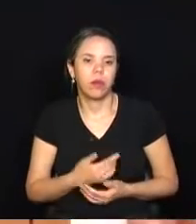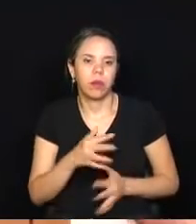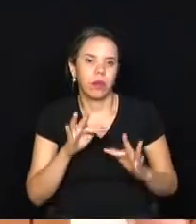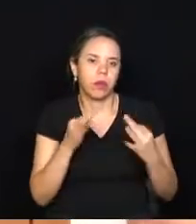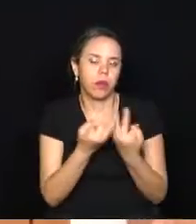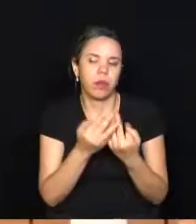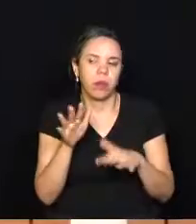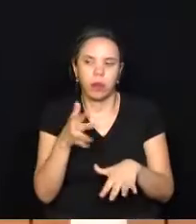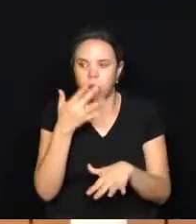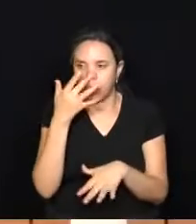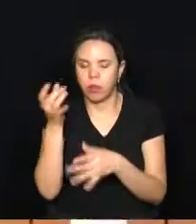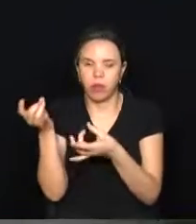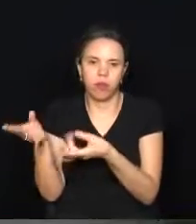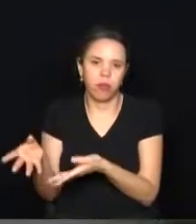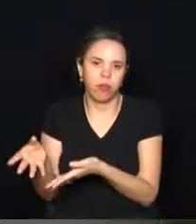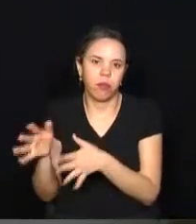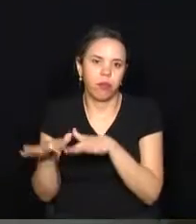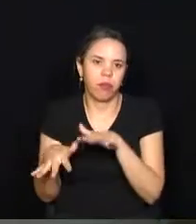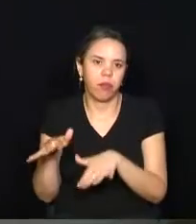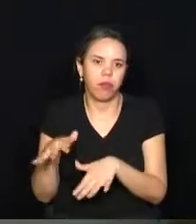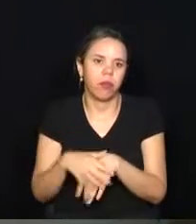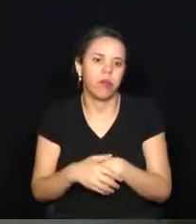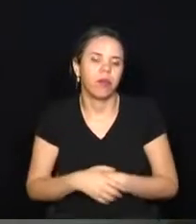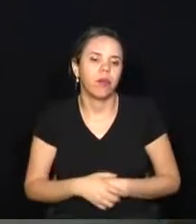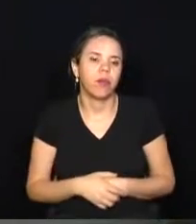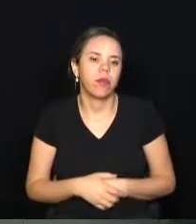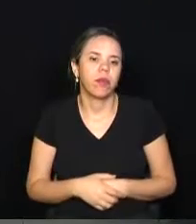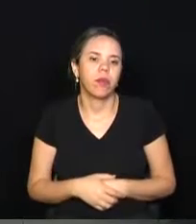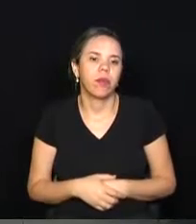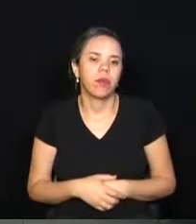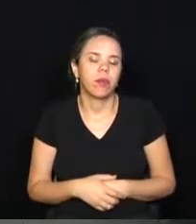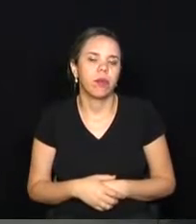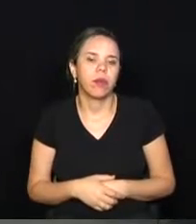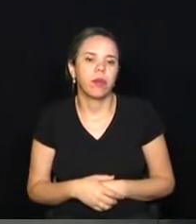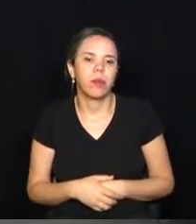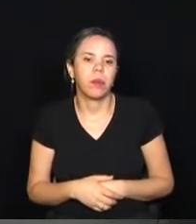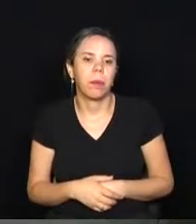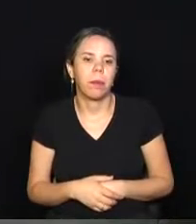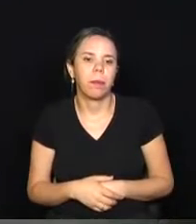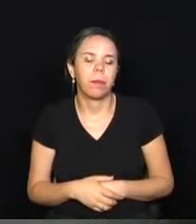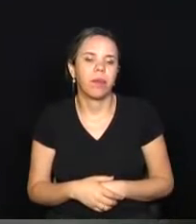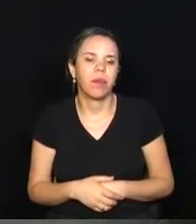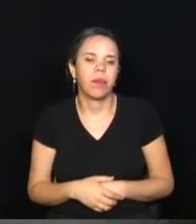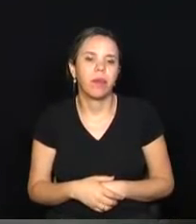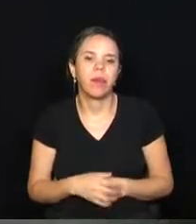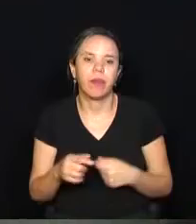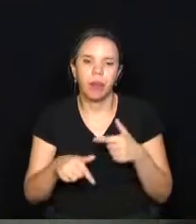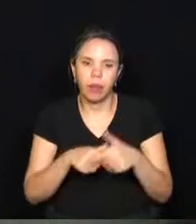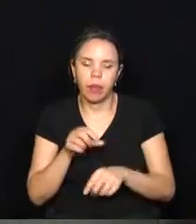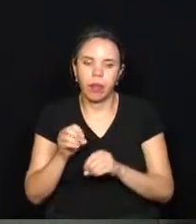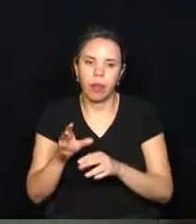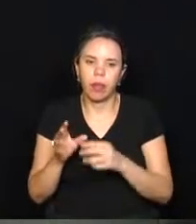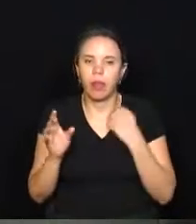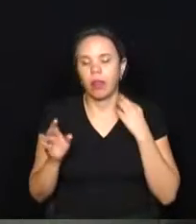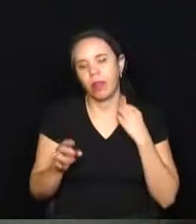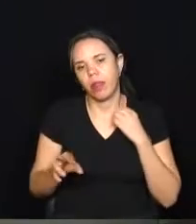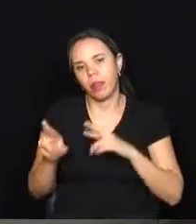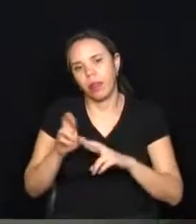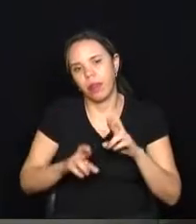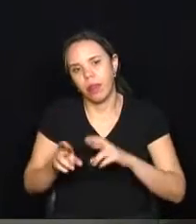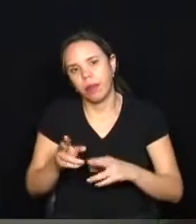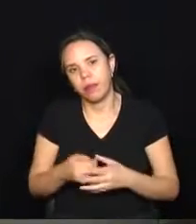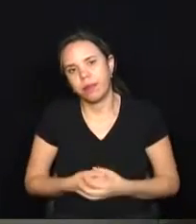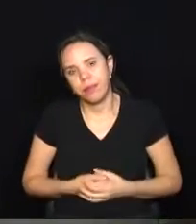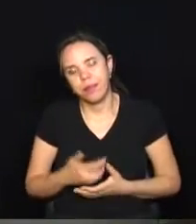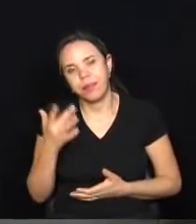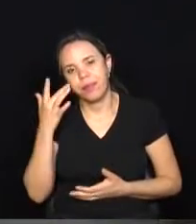né? Larga lá. Exatamente. E você, essa questão tem que ser muito bem trabalhada, muito bem fiscalizada, né? E